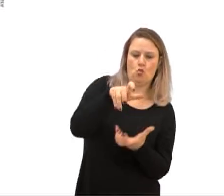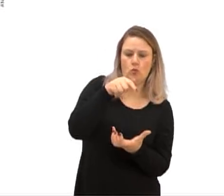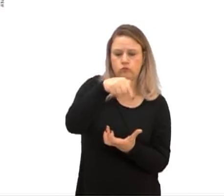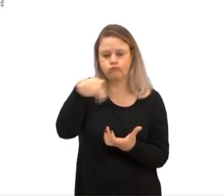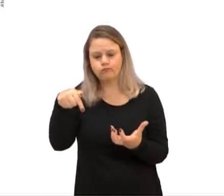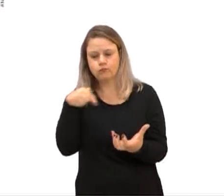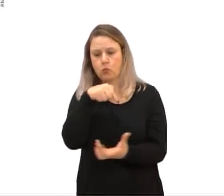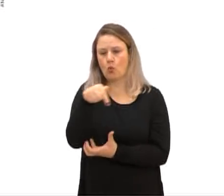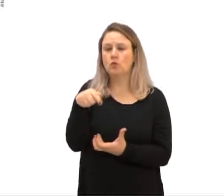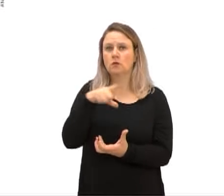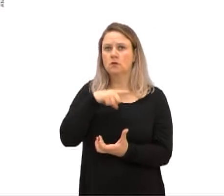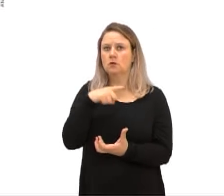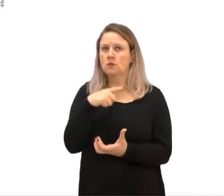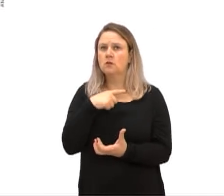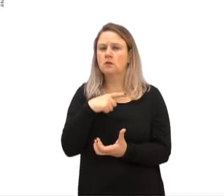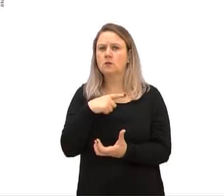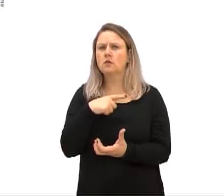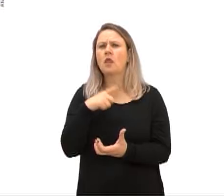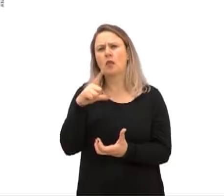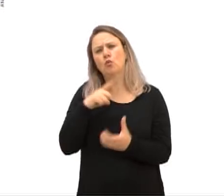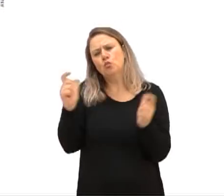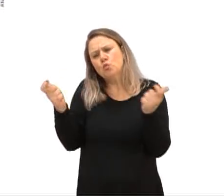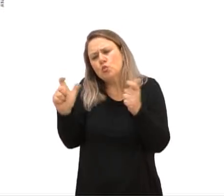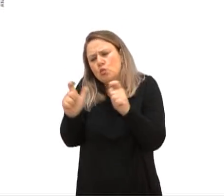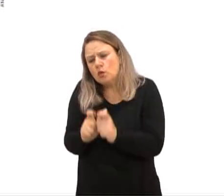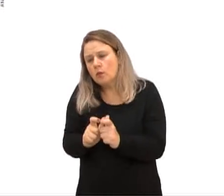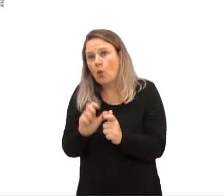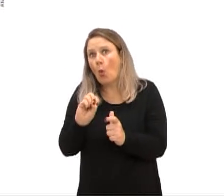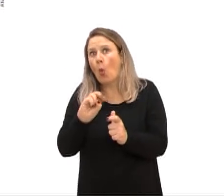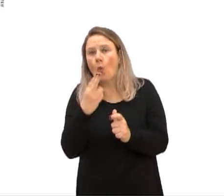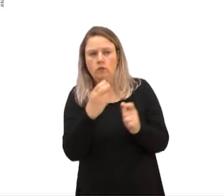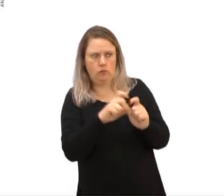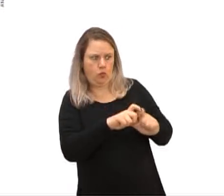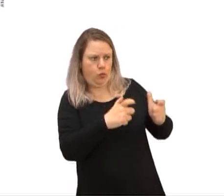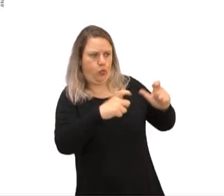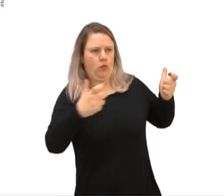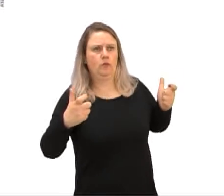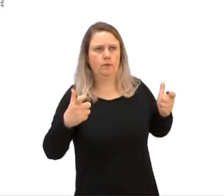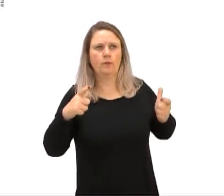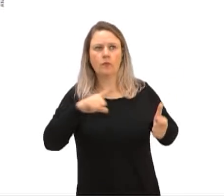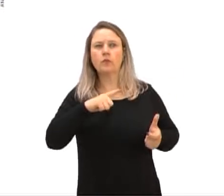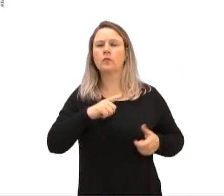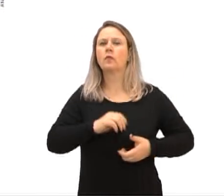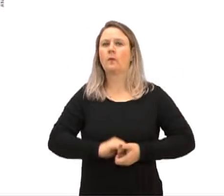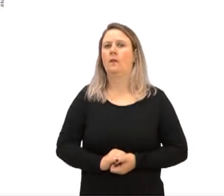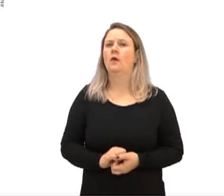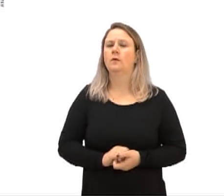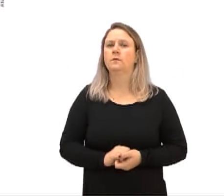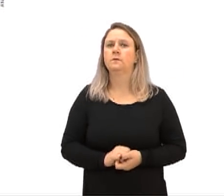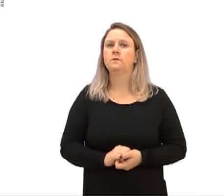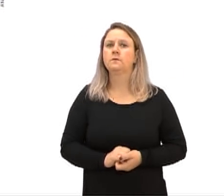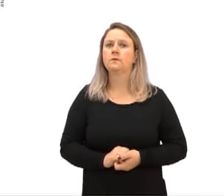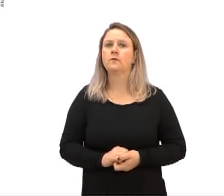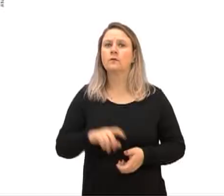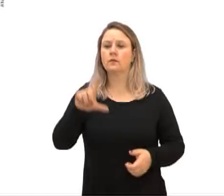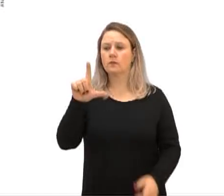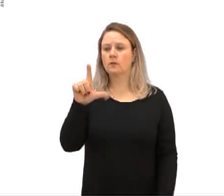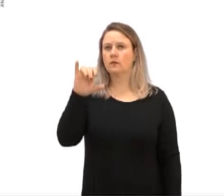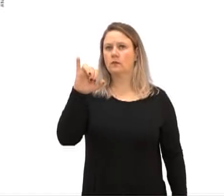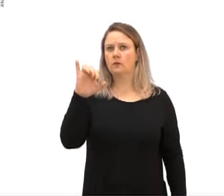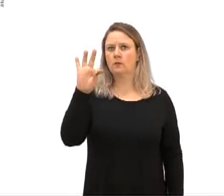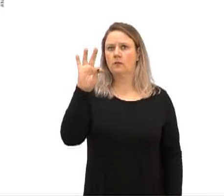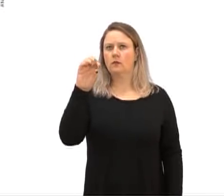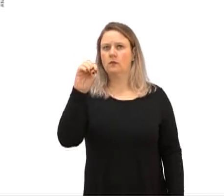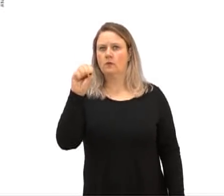né? Mas existem algumas que são bem pequenas, outras são muito grandes, como a gente pode visualizar aqui no mapa. A litosfera, então a